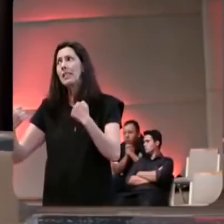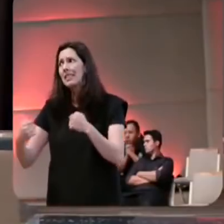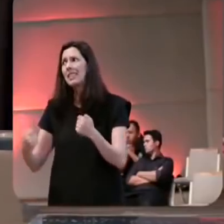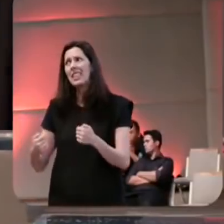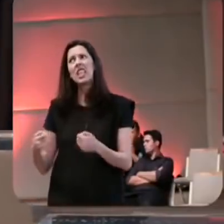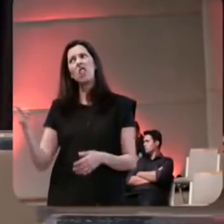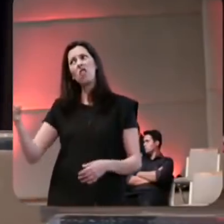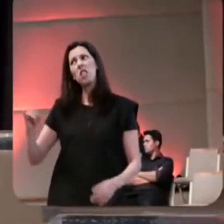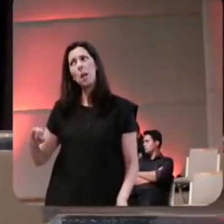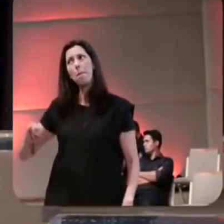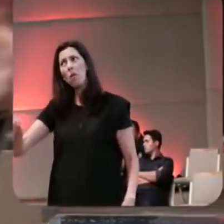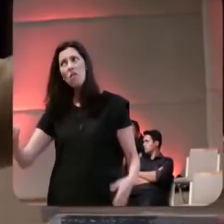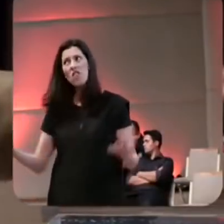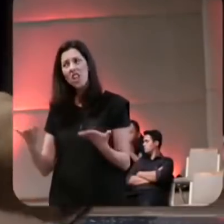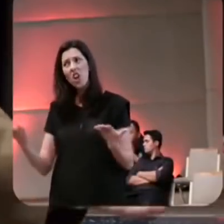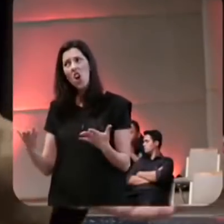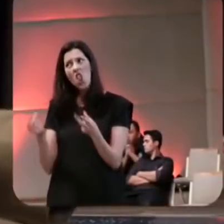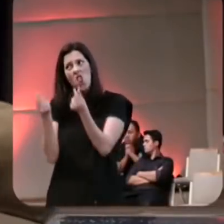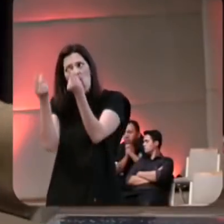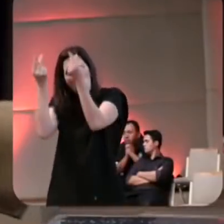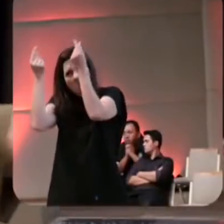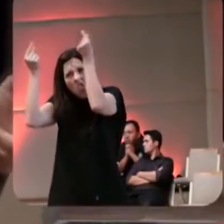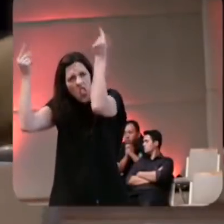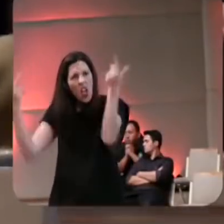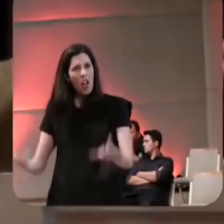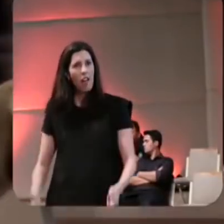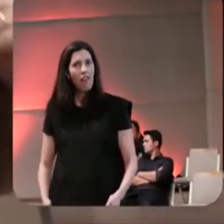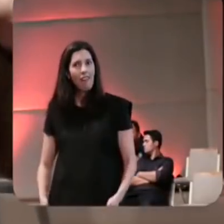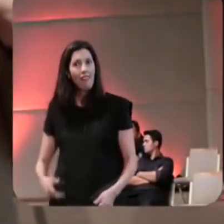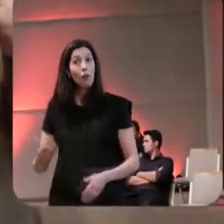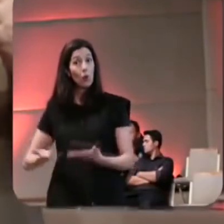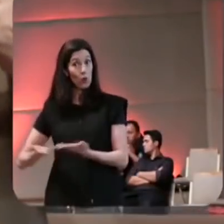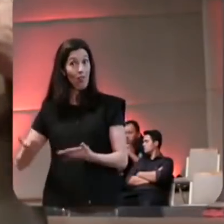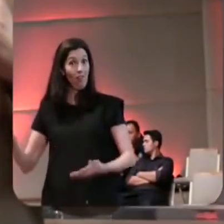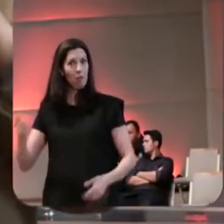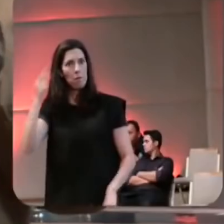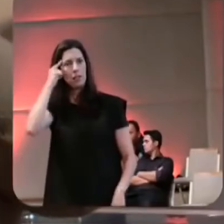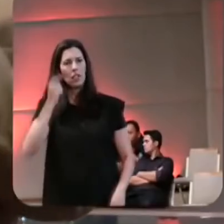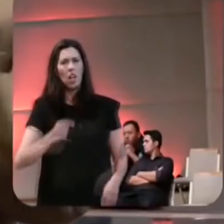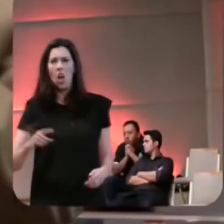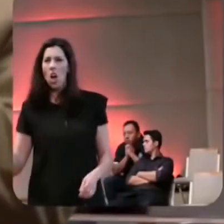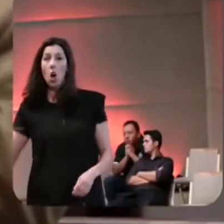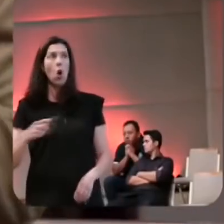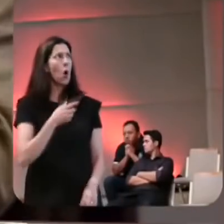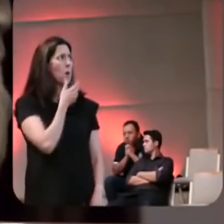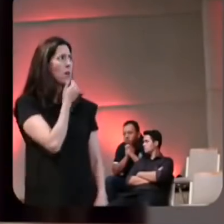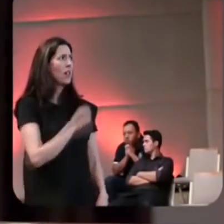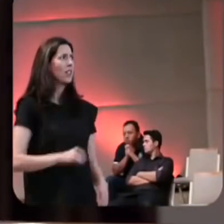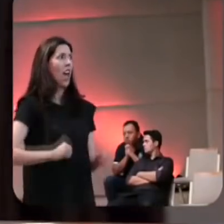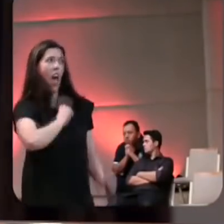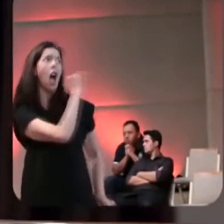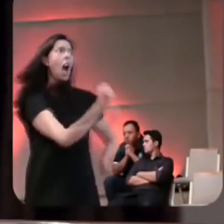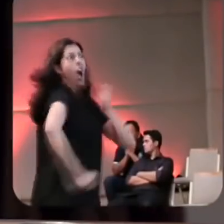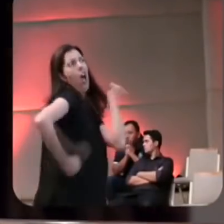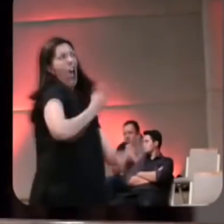ele diz assim: escuta, aconteceu alguma coisa, eu posso ajudar? Ele diz: pois é,